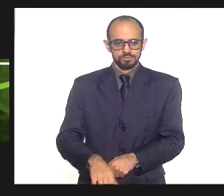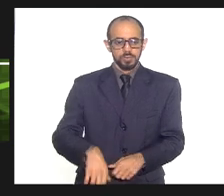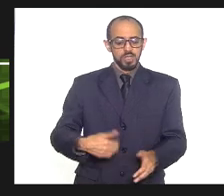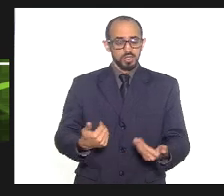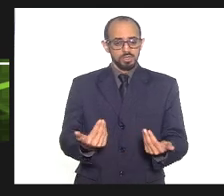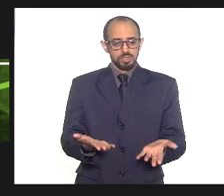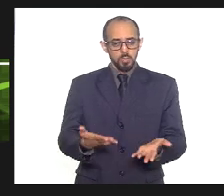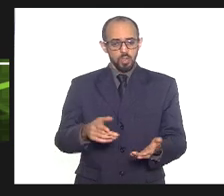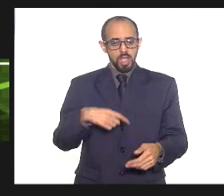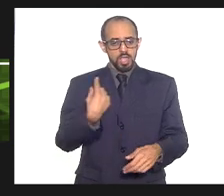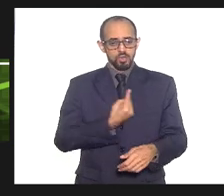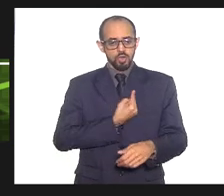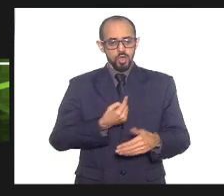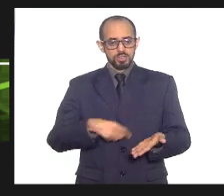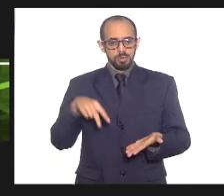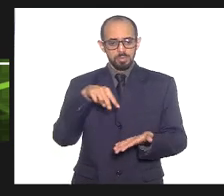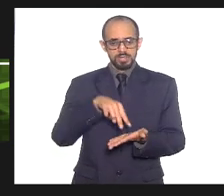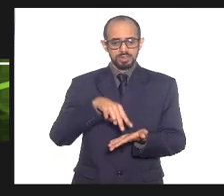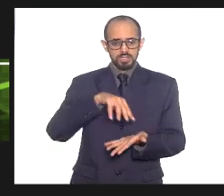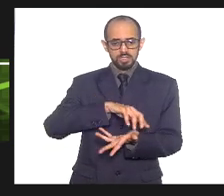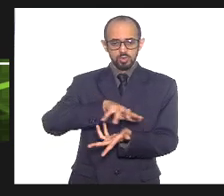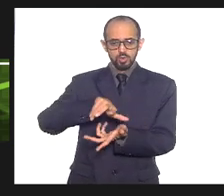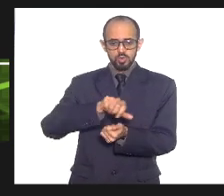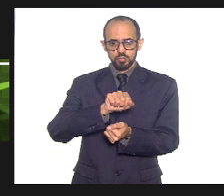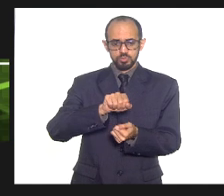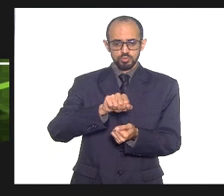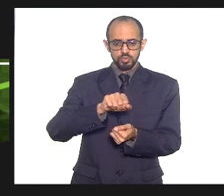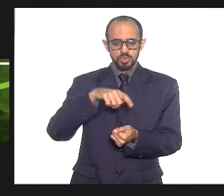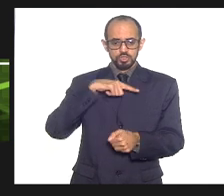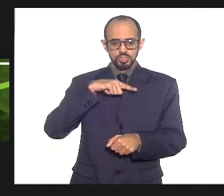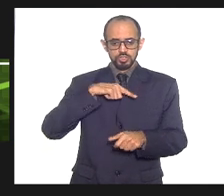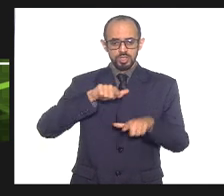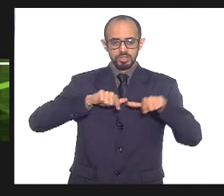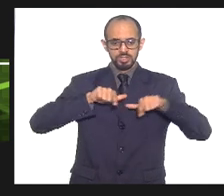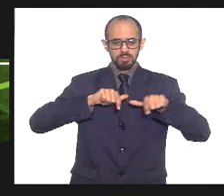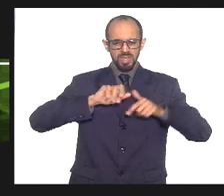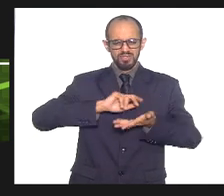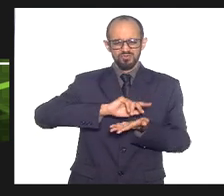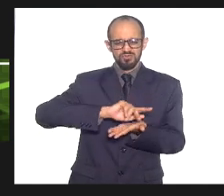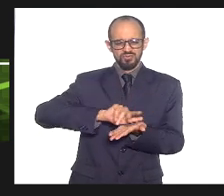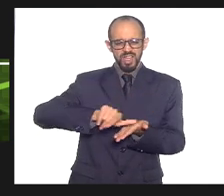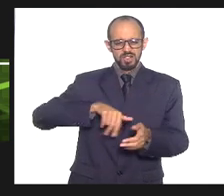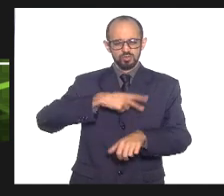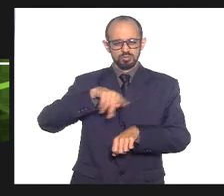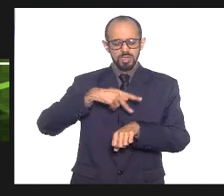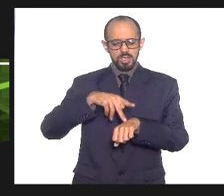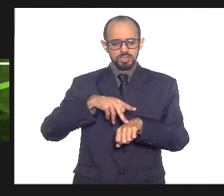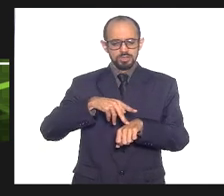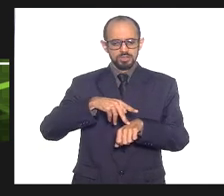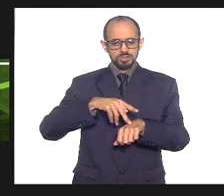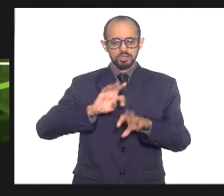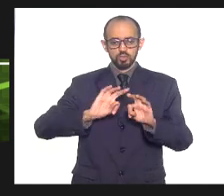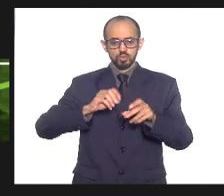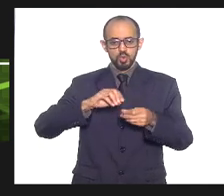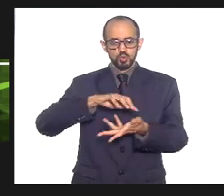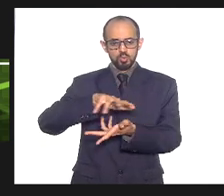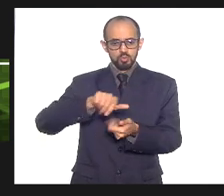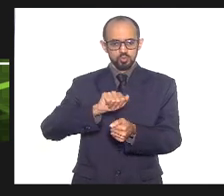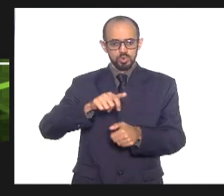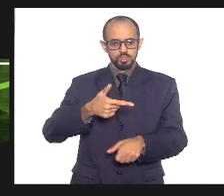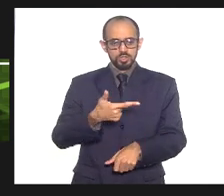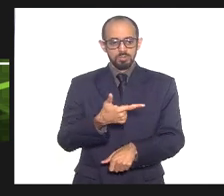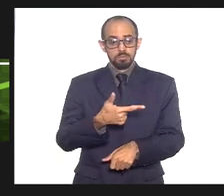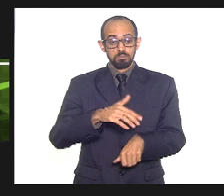Um pouco mais sobre a nossa presença global, como podem ver, temos atividades em diversos países, em todos os continentes. Mundialmente, somos mais de 20